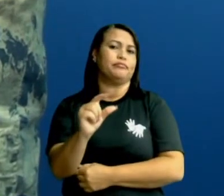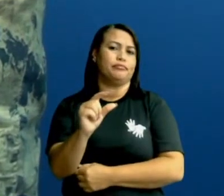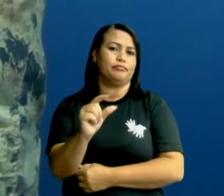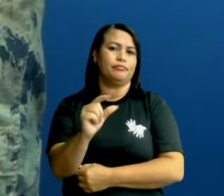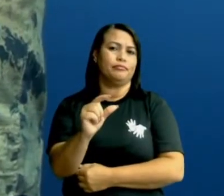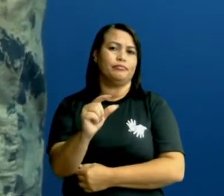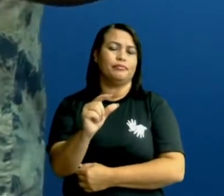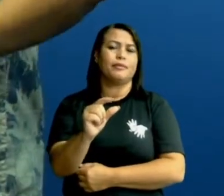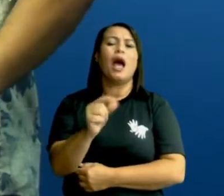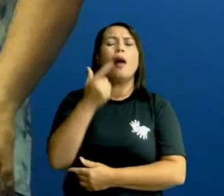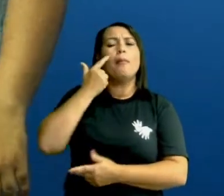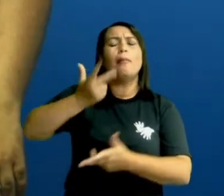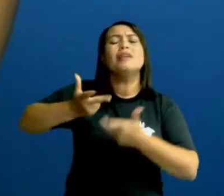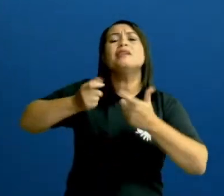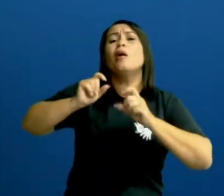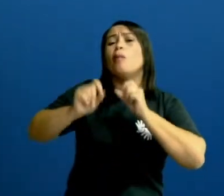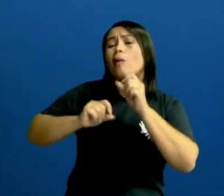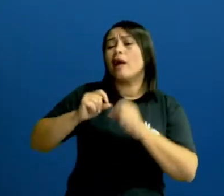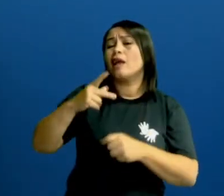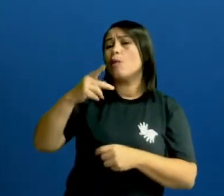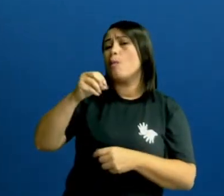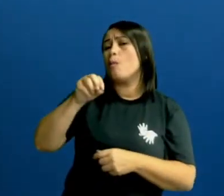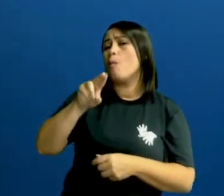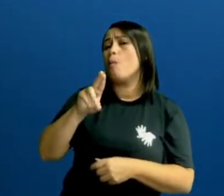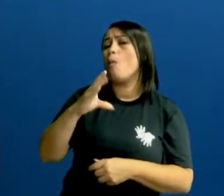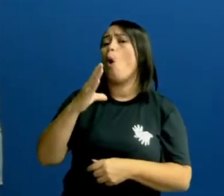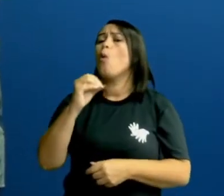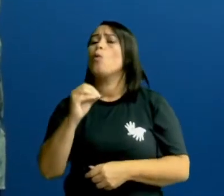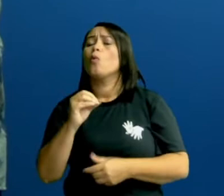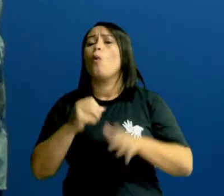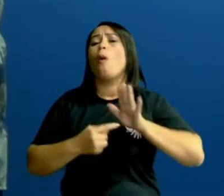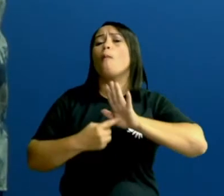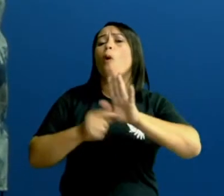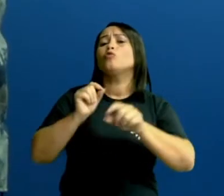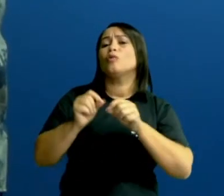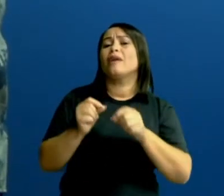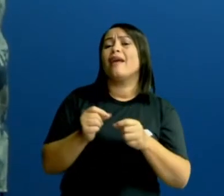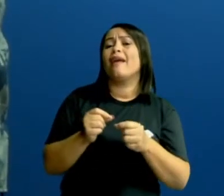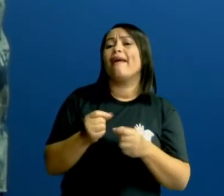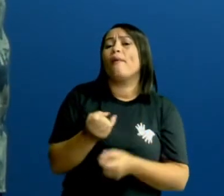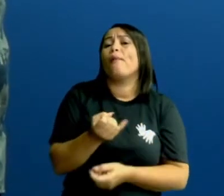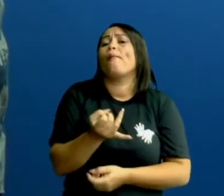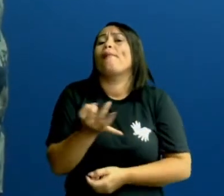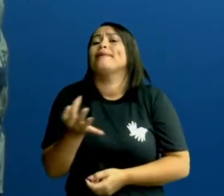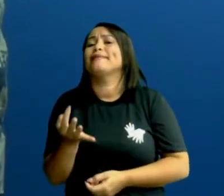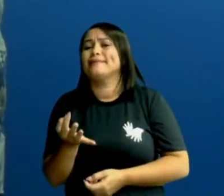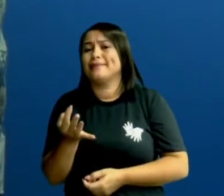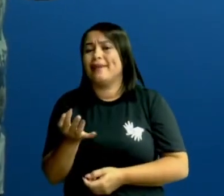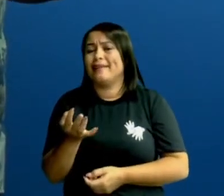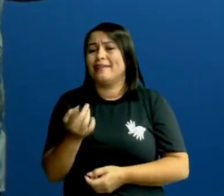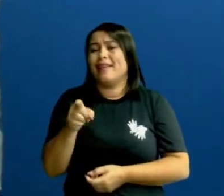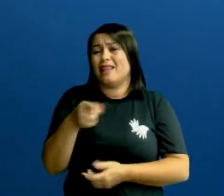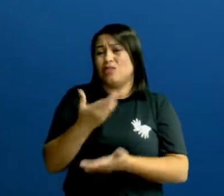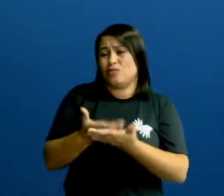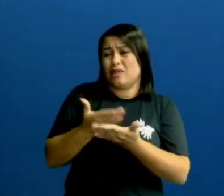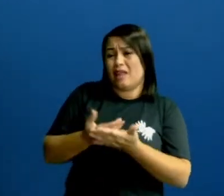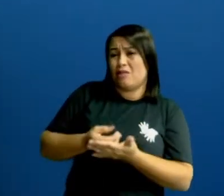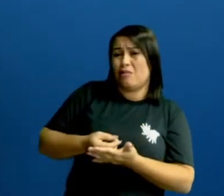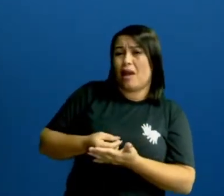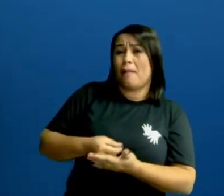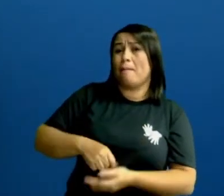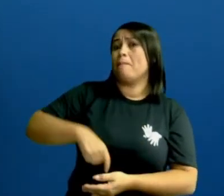pouco, percebam que esse pouco ele está indicando a quantidade, ou seja, em que proporção os alunos